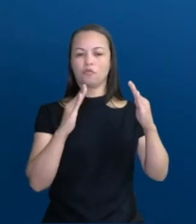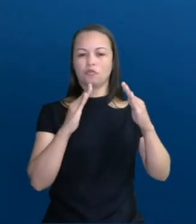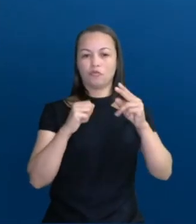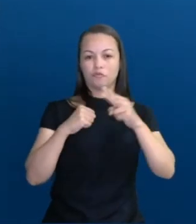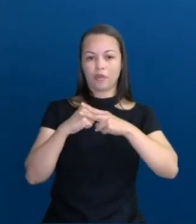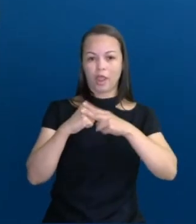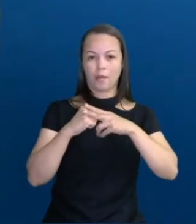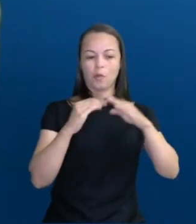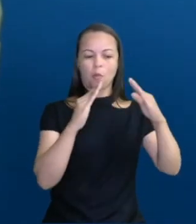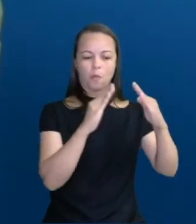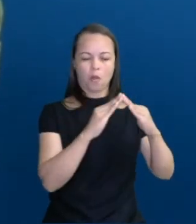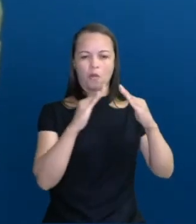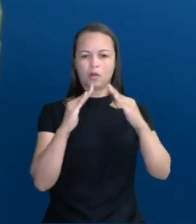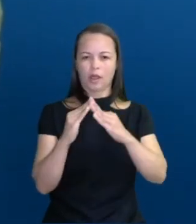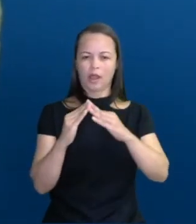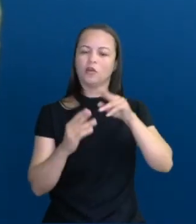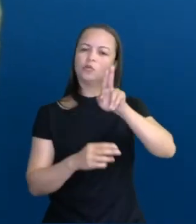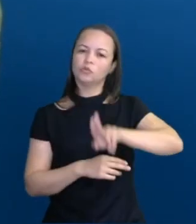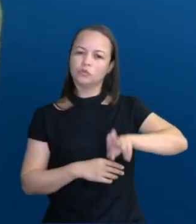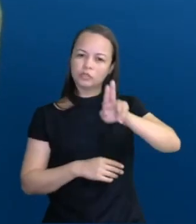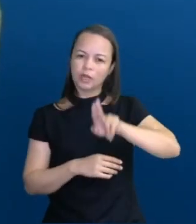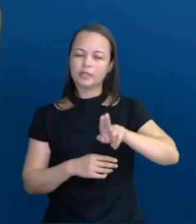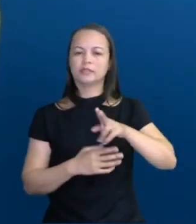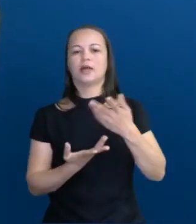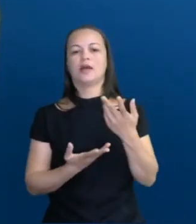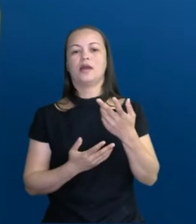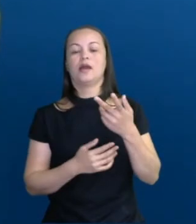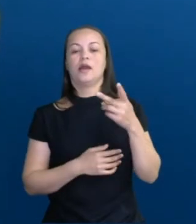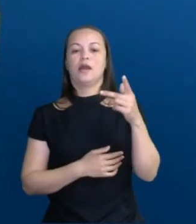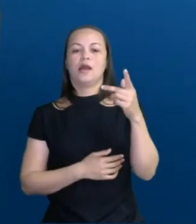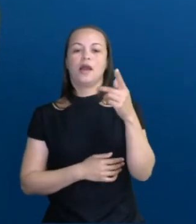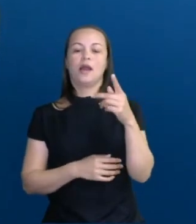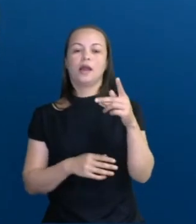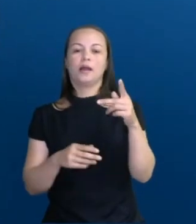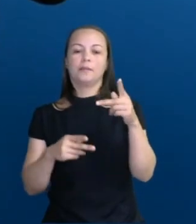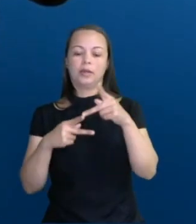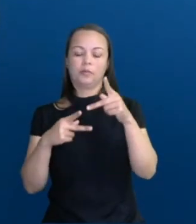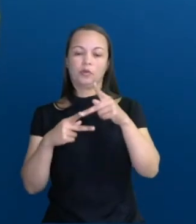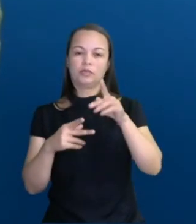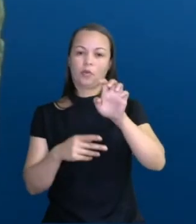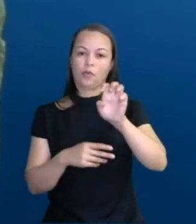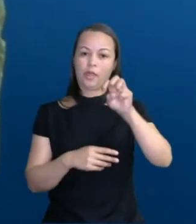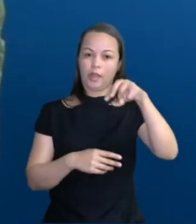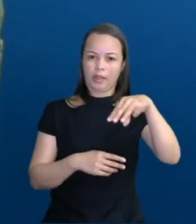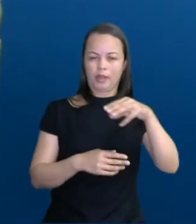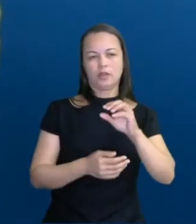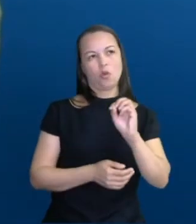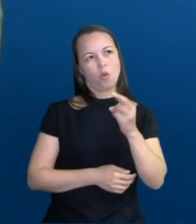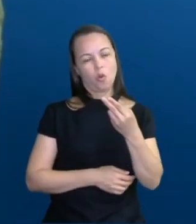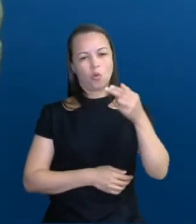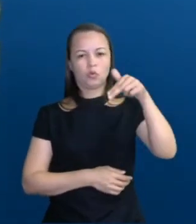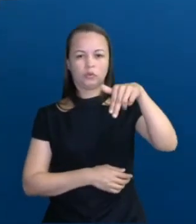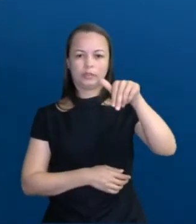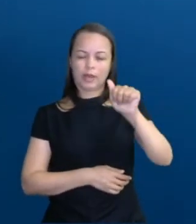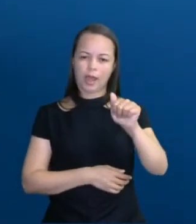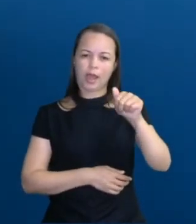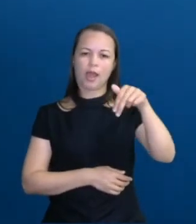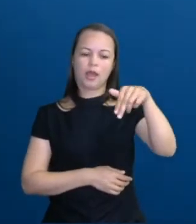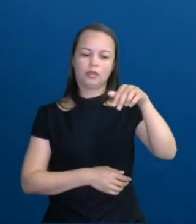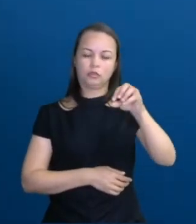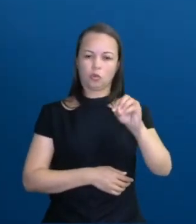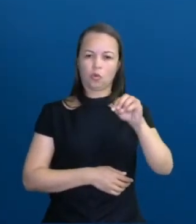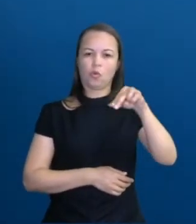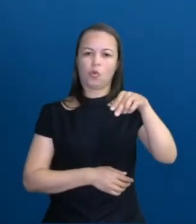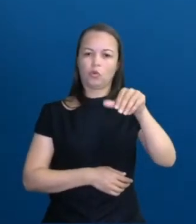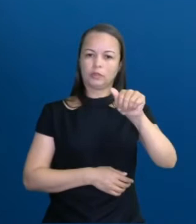ou residir eu sempre vou utilizar a preposição em ou então no na nos ou